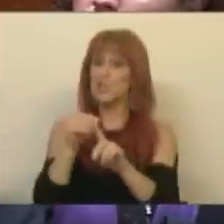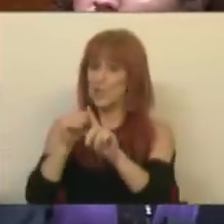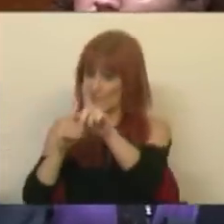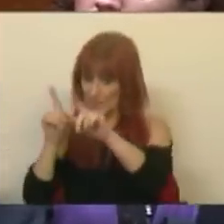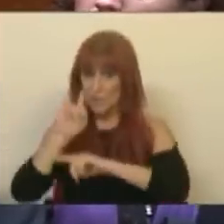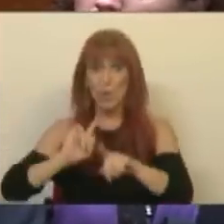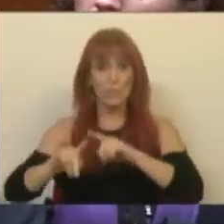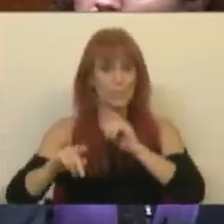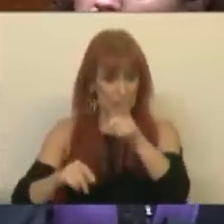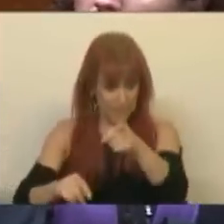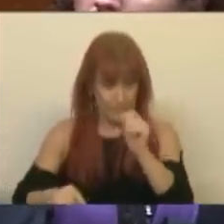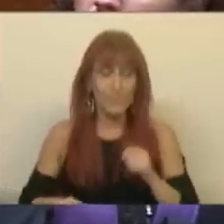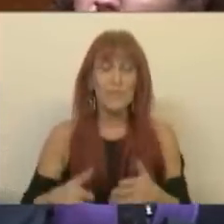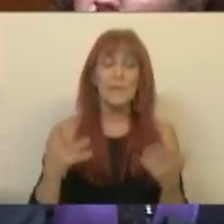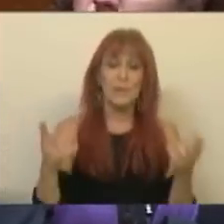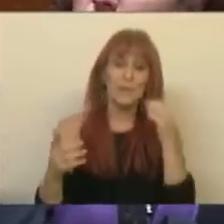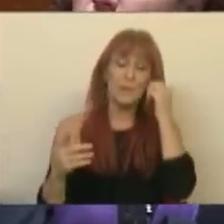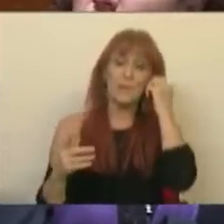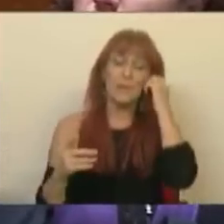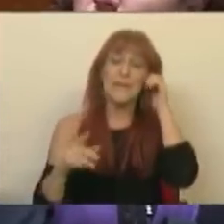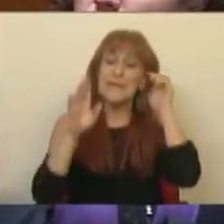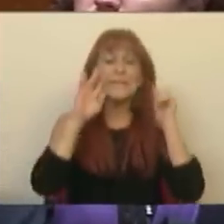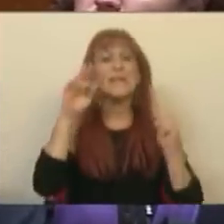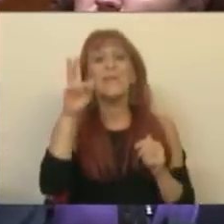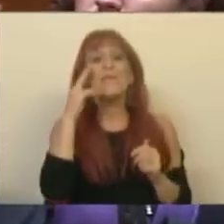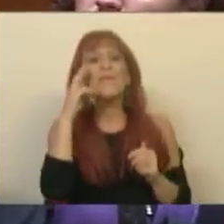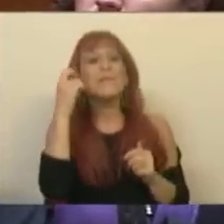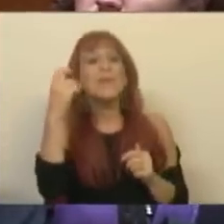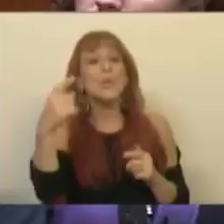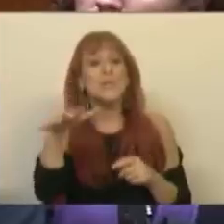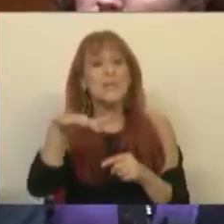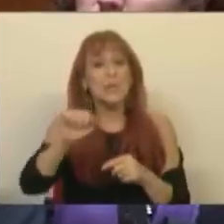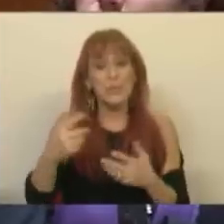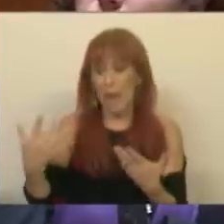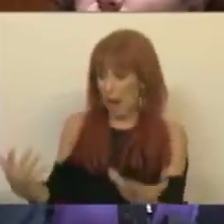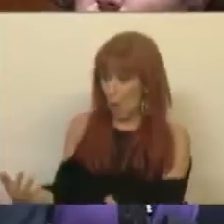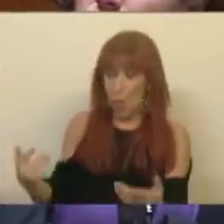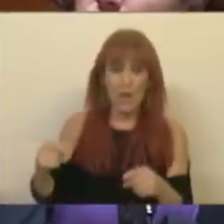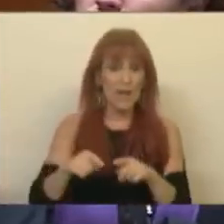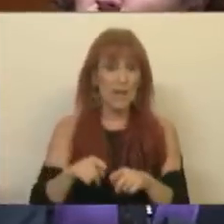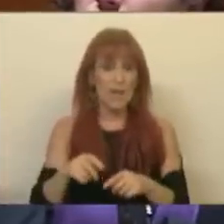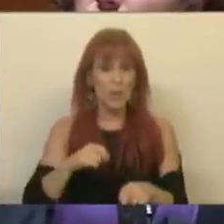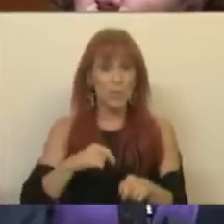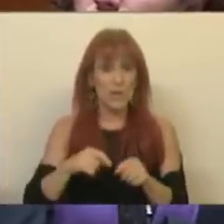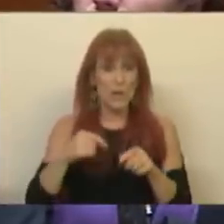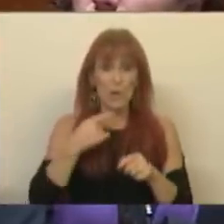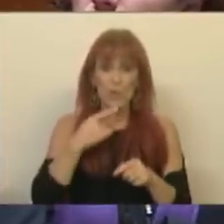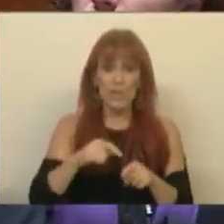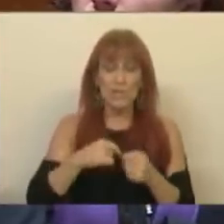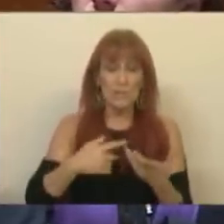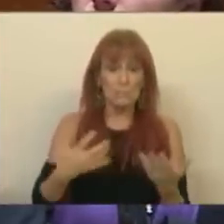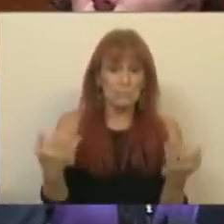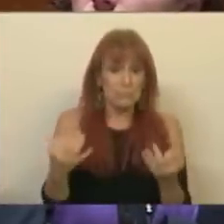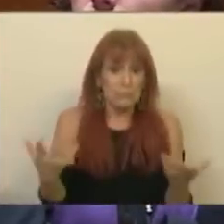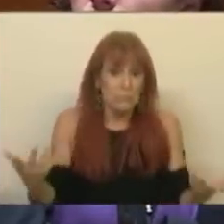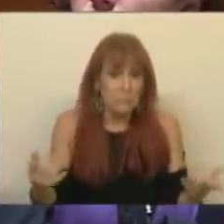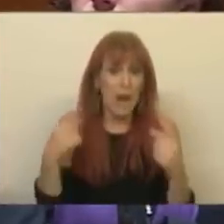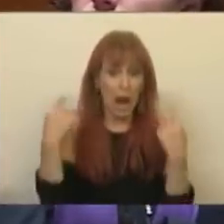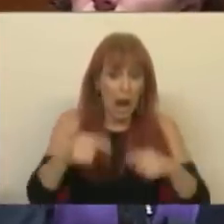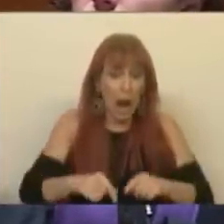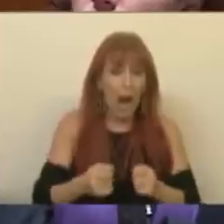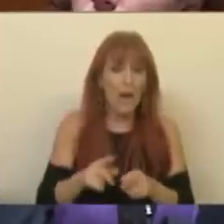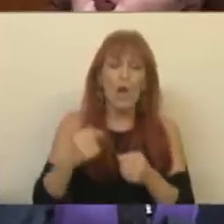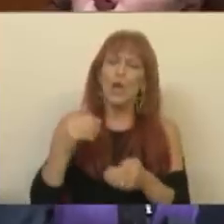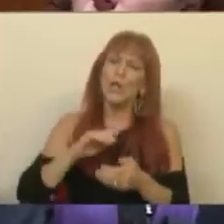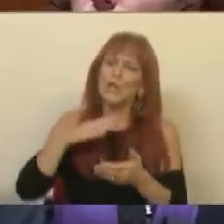a atenção da senhora deputada que se verificou essa situação que até agora eu não conheço nenhum indício que se tenha verificado da Essência